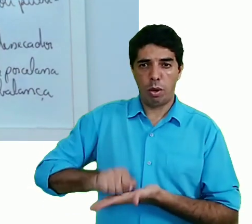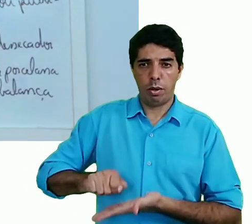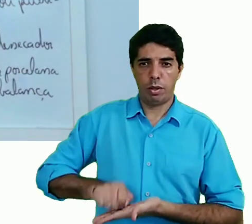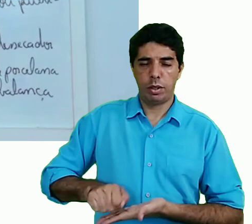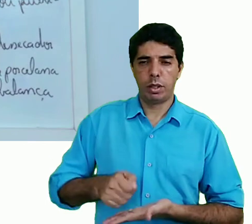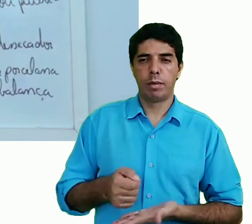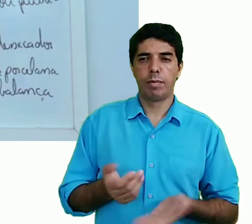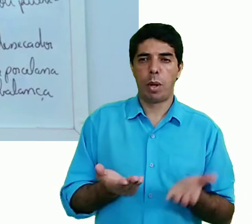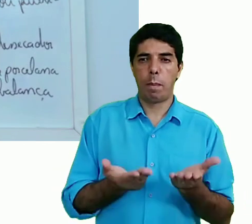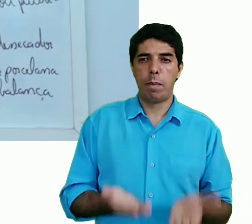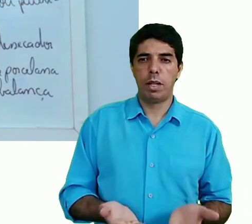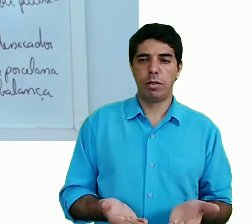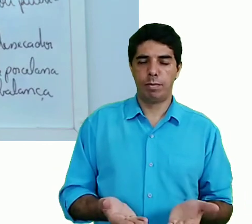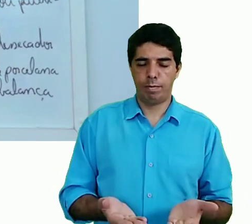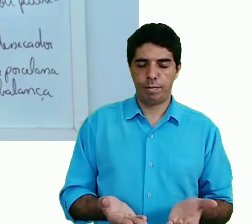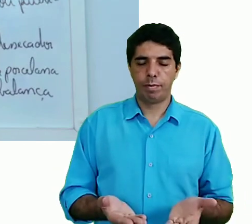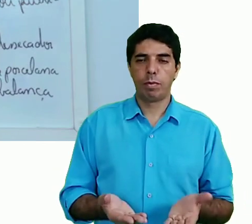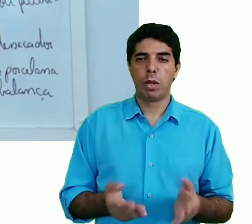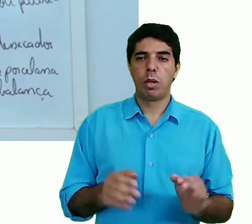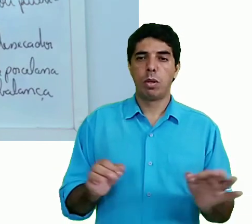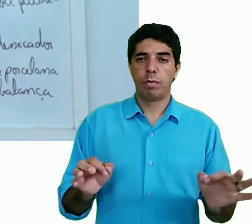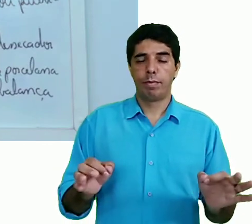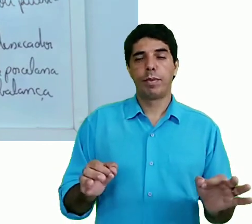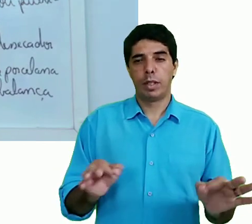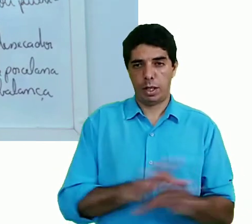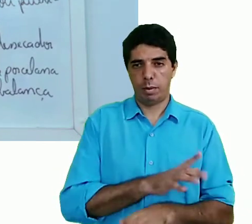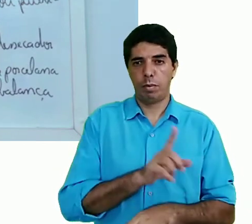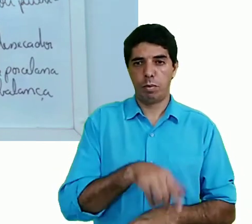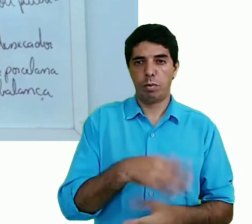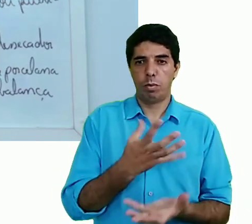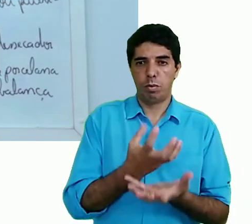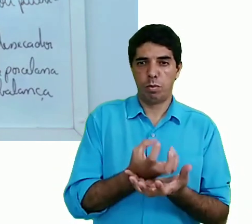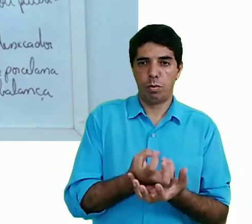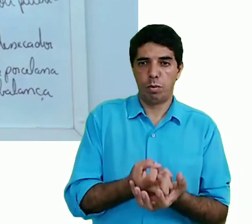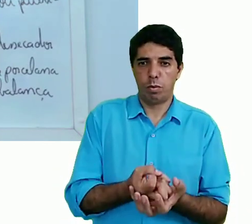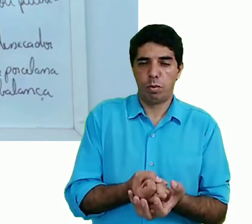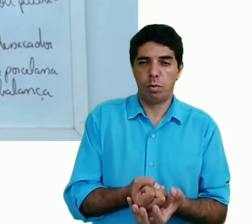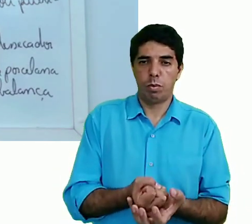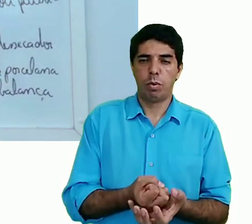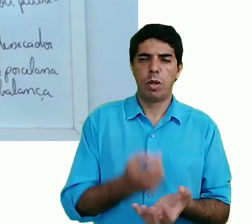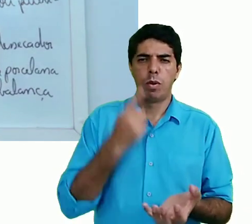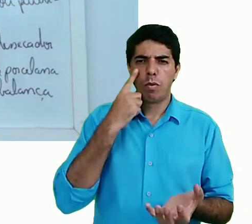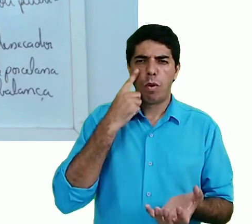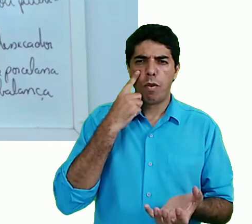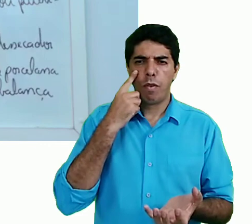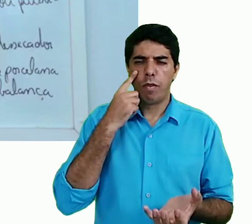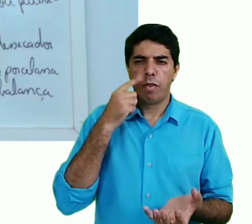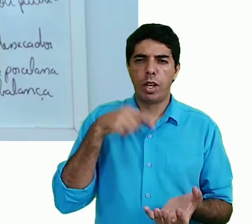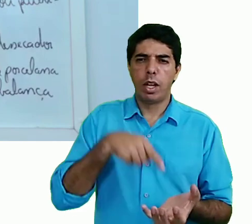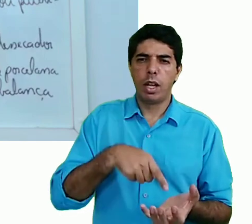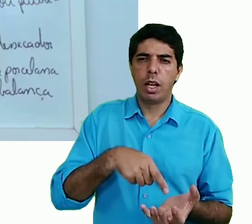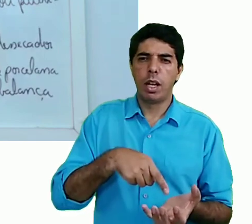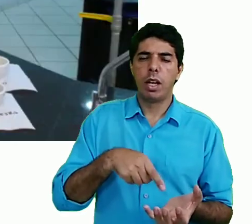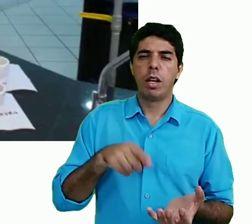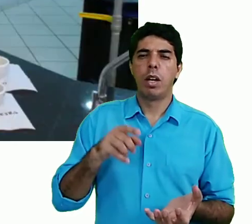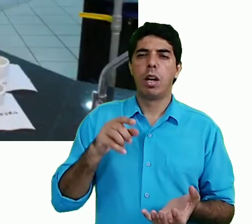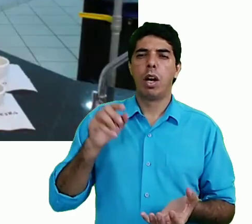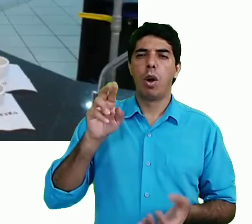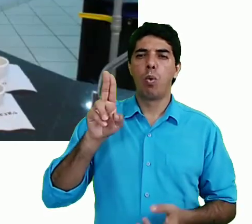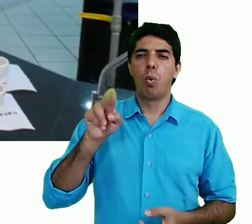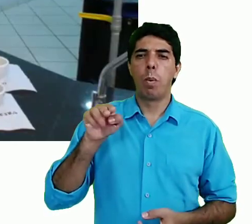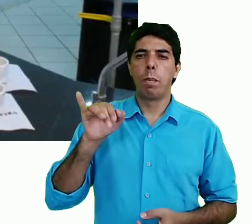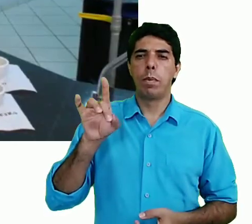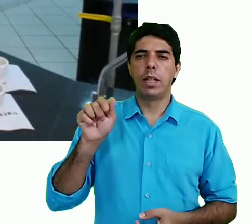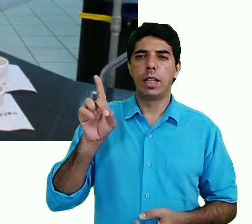peso dessa amostra, após a dissecação, nós iremos calcular o teor de umidade.